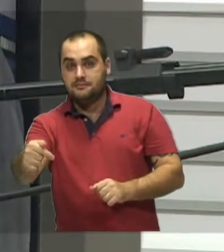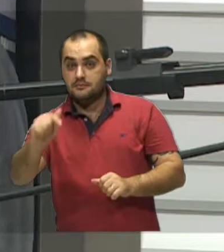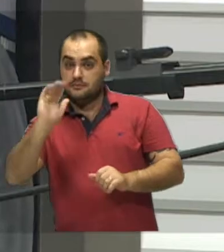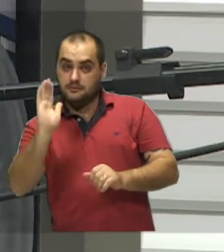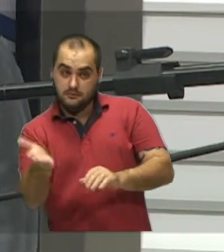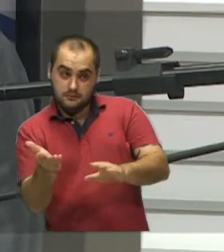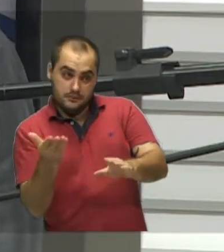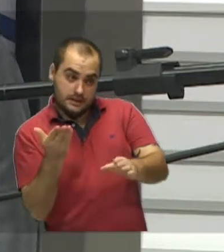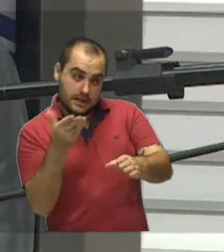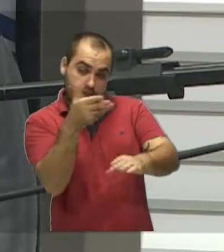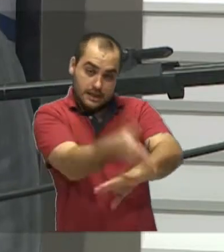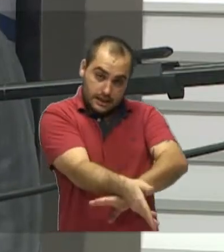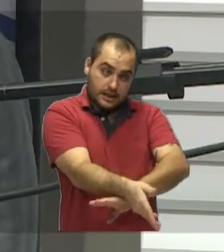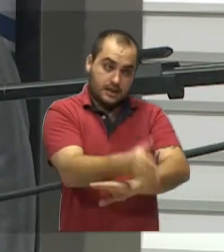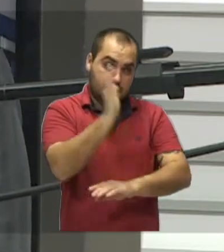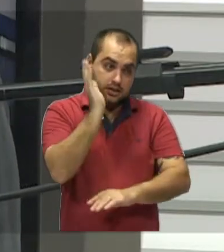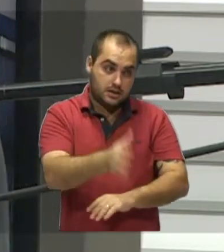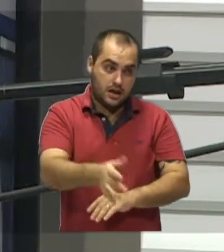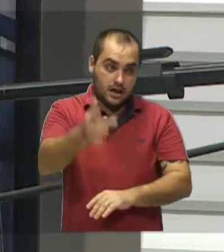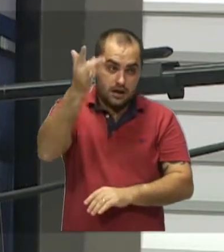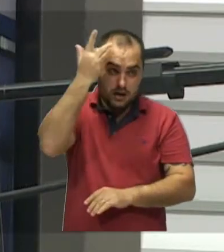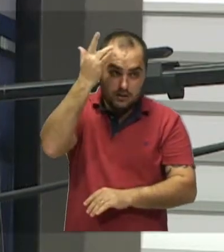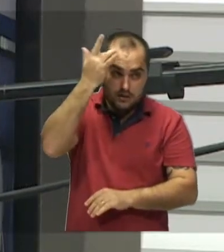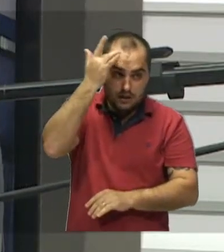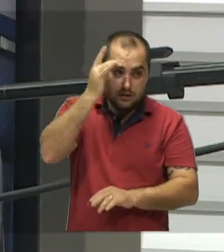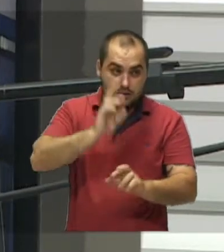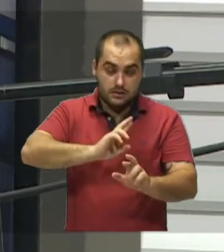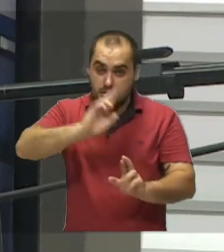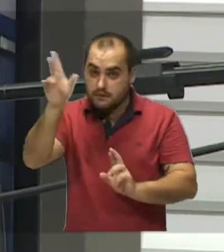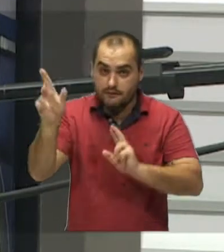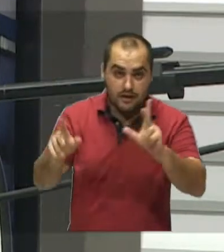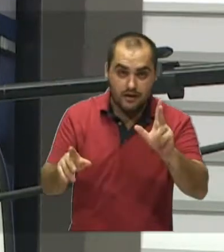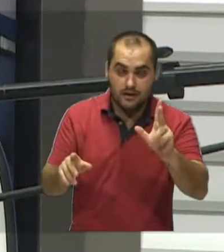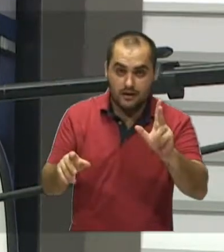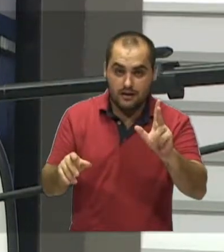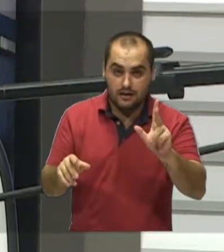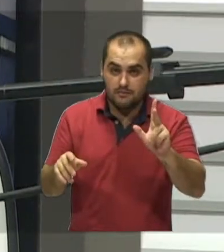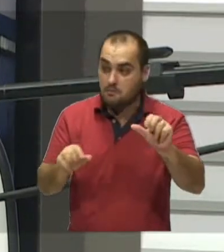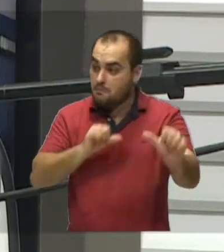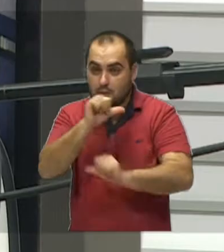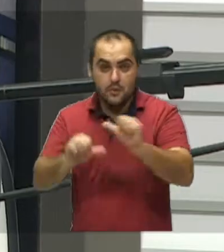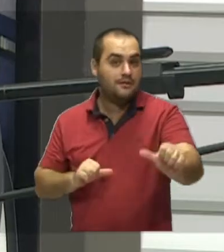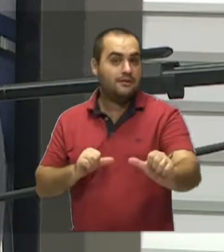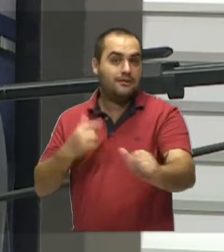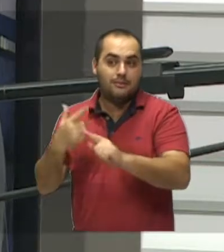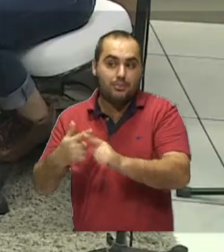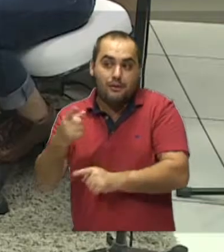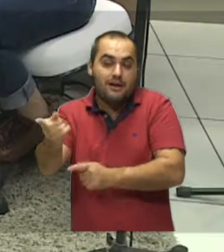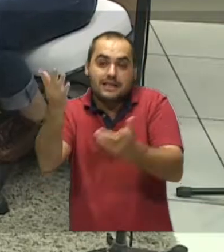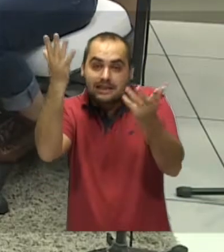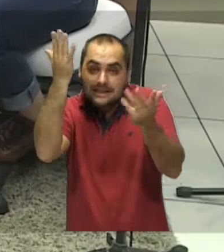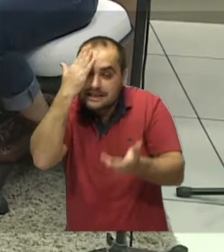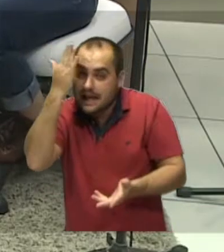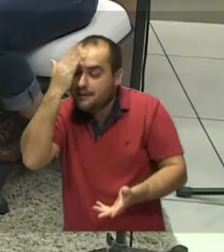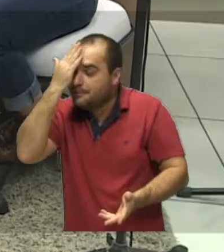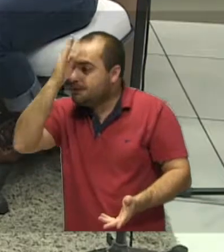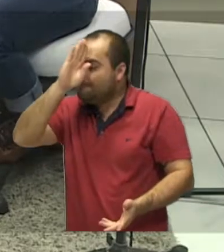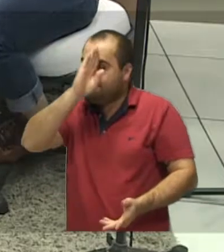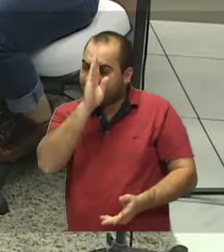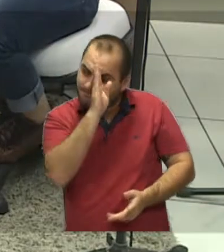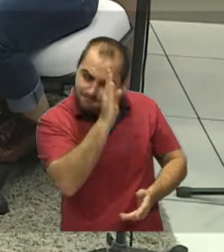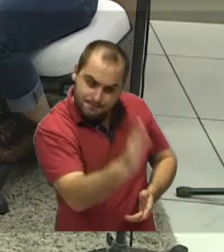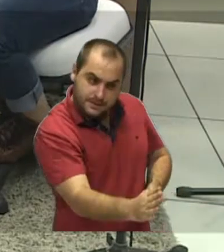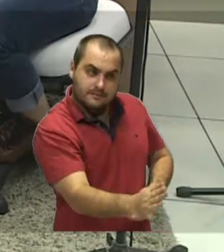já com uma maturidade um pouco maior, depois dos 30 anos. Muda completamente, né? Porque você sabe exatamente aquilo que você quer, por que